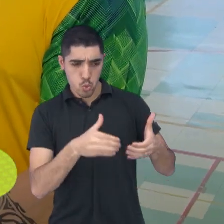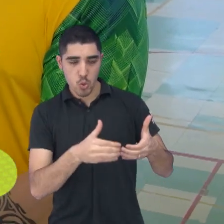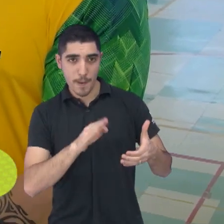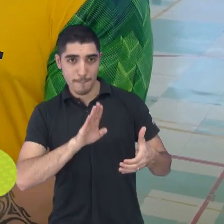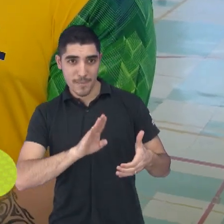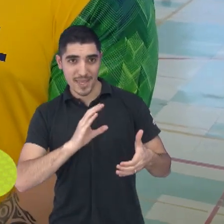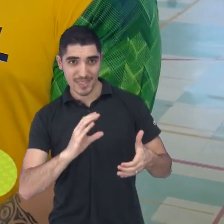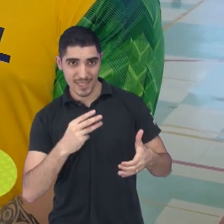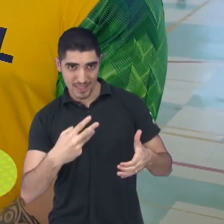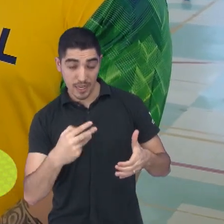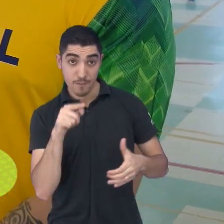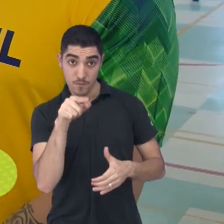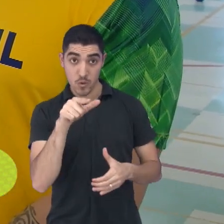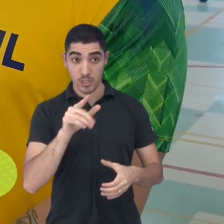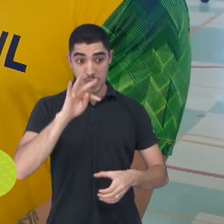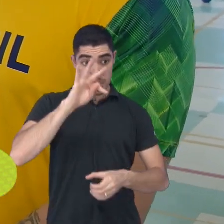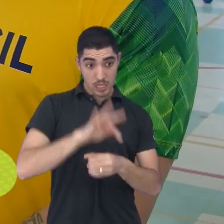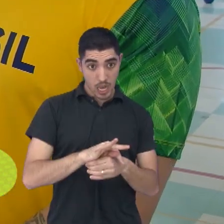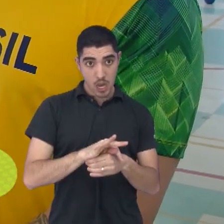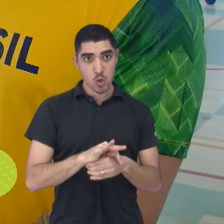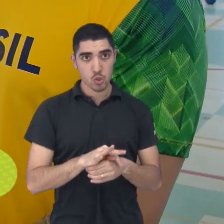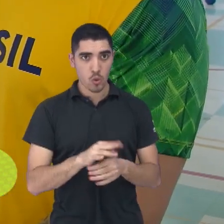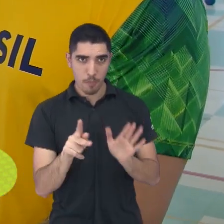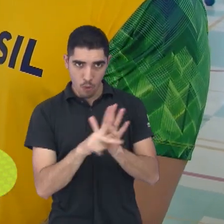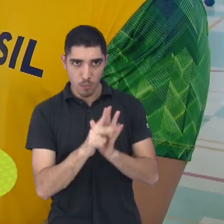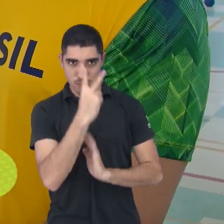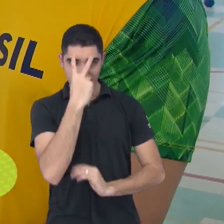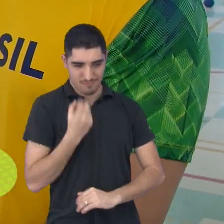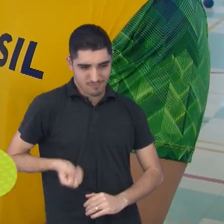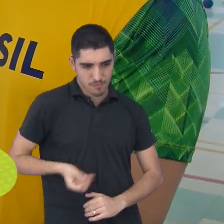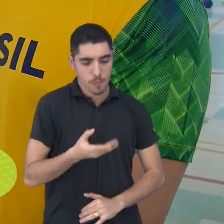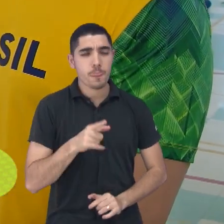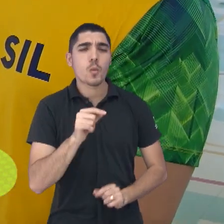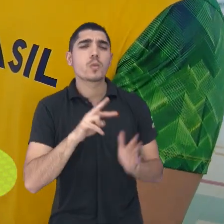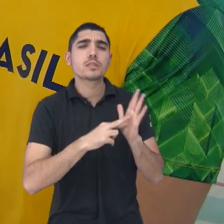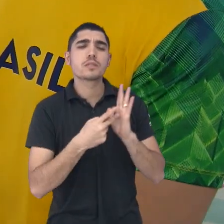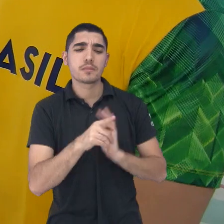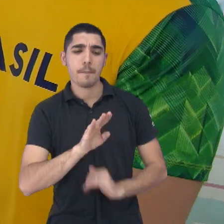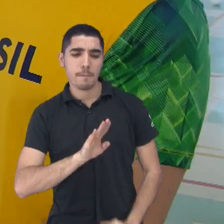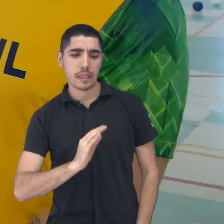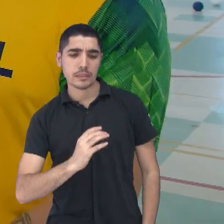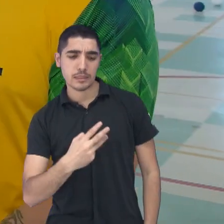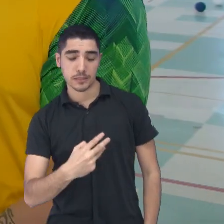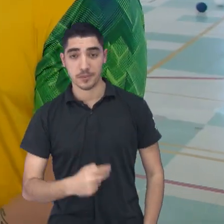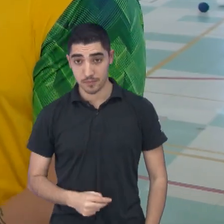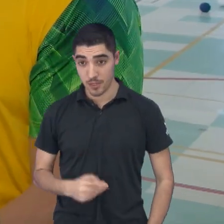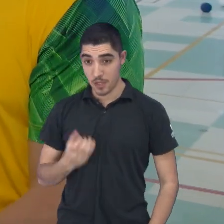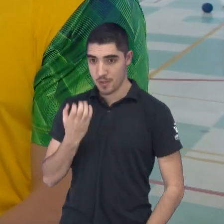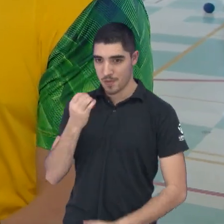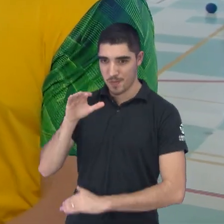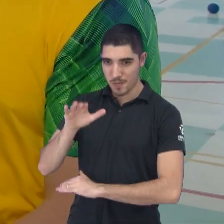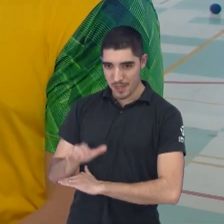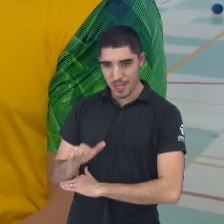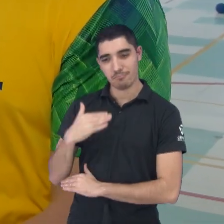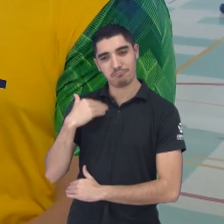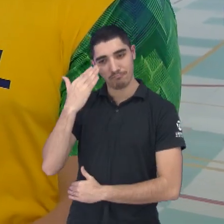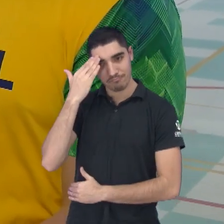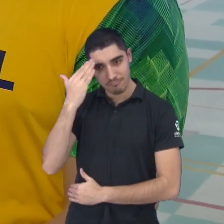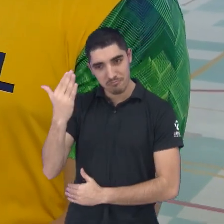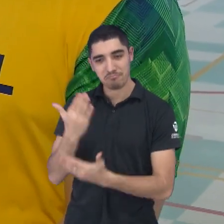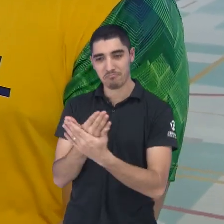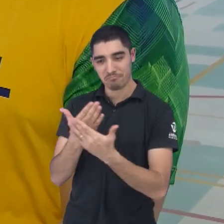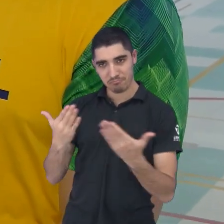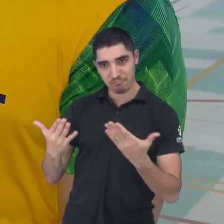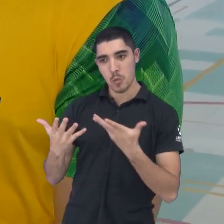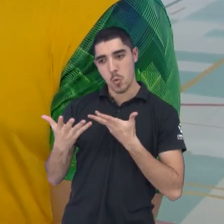dos técnicos da seleção de bocha paralímpica, a gente está falando do quê, né? Como que é essa categoria? Boa tarde, eu agradeço a oportunidade de falar um